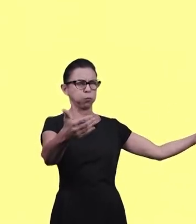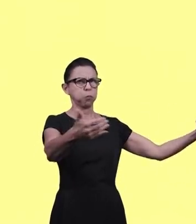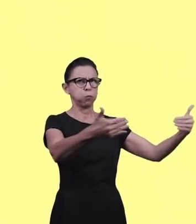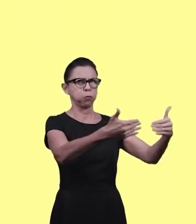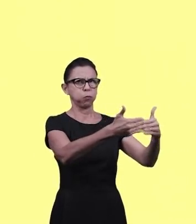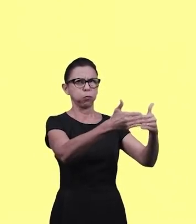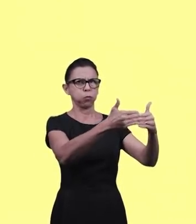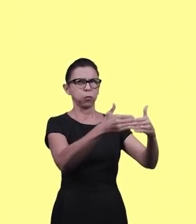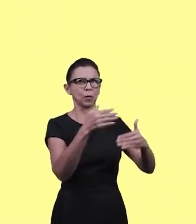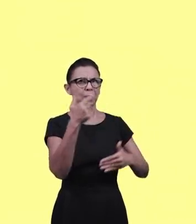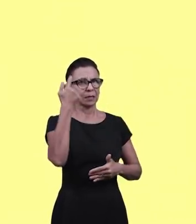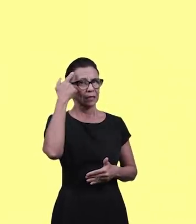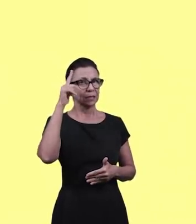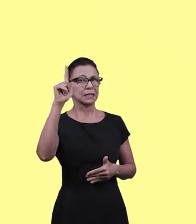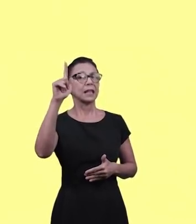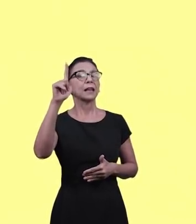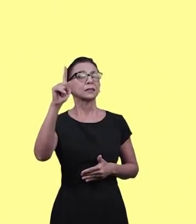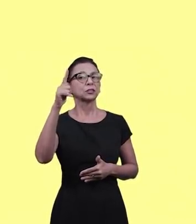dias.